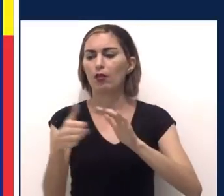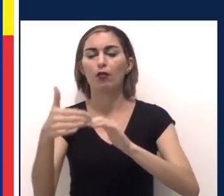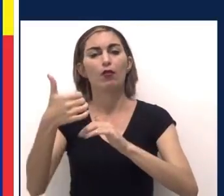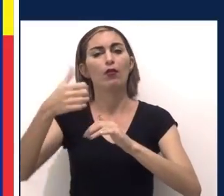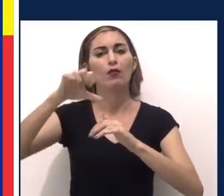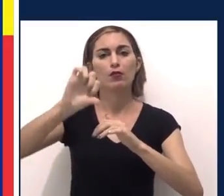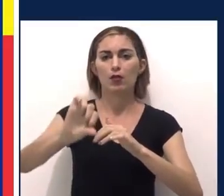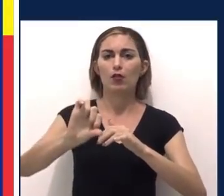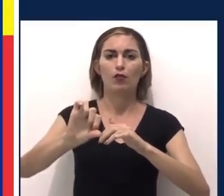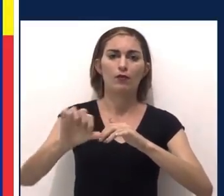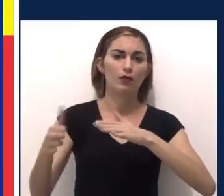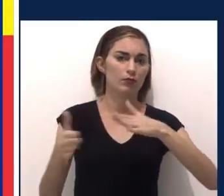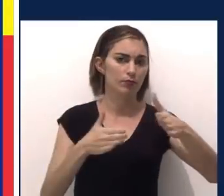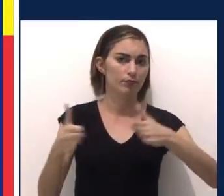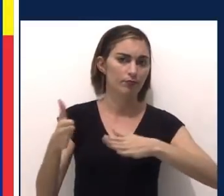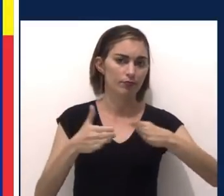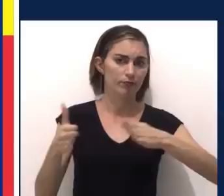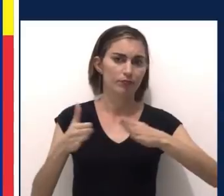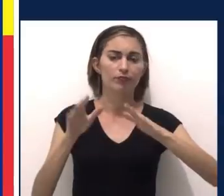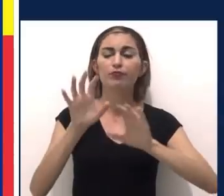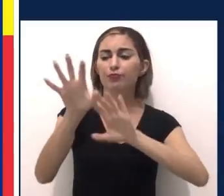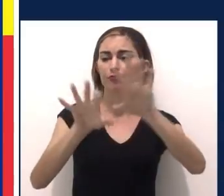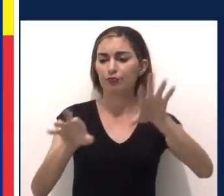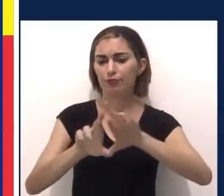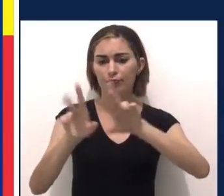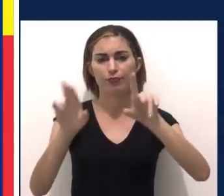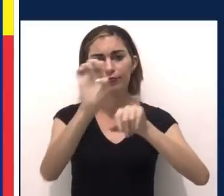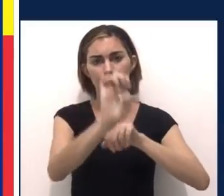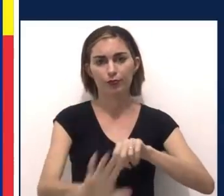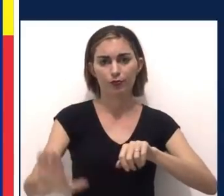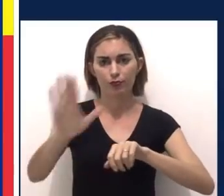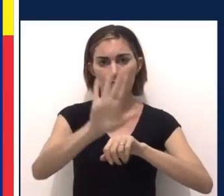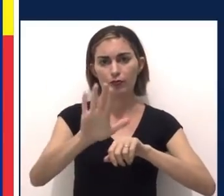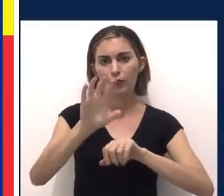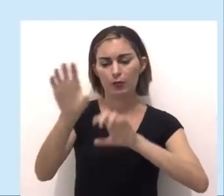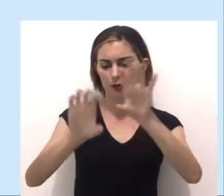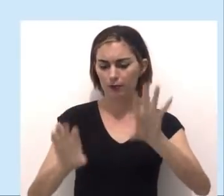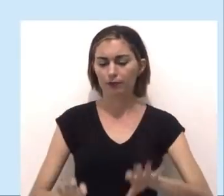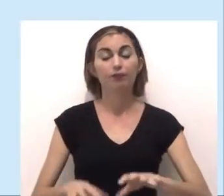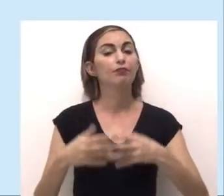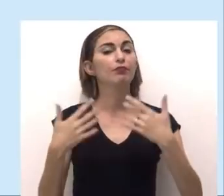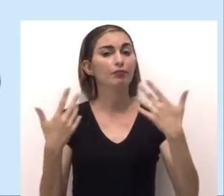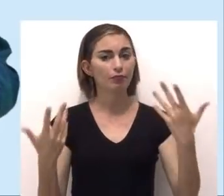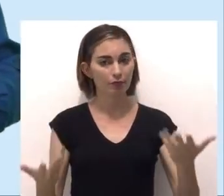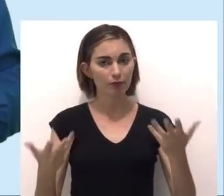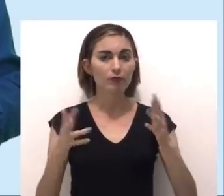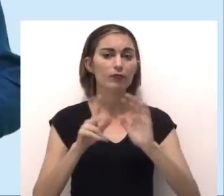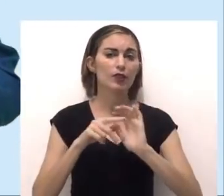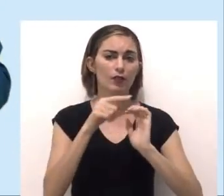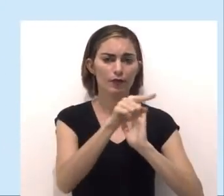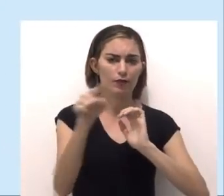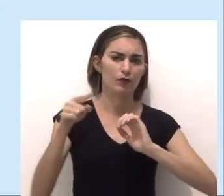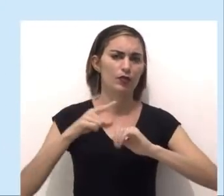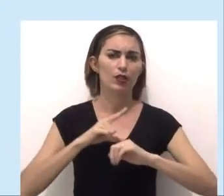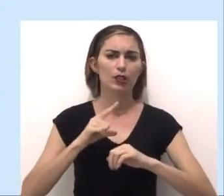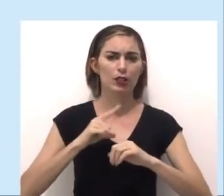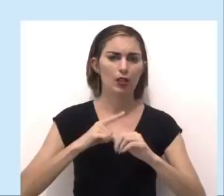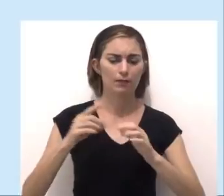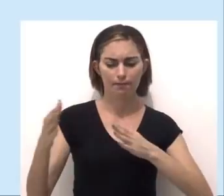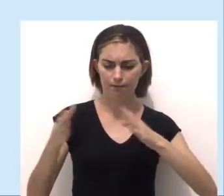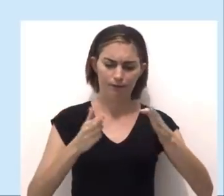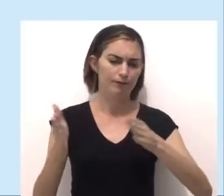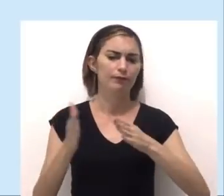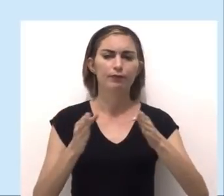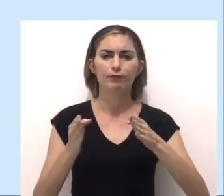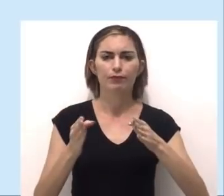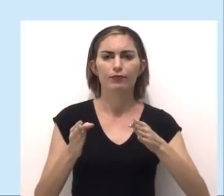do século XIX, em diversas partes da Europa. Então, vejamos. Então, na realidade, vocês tinham